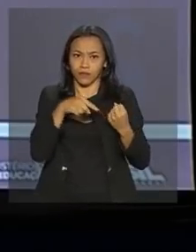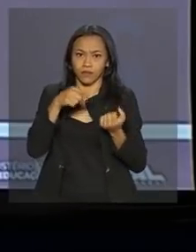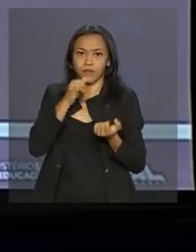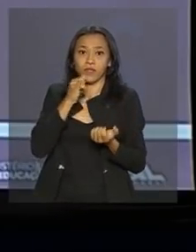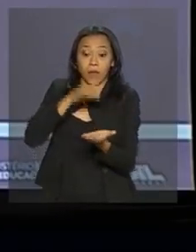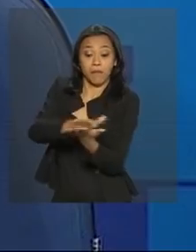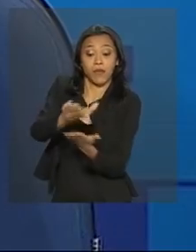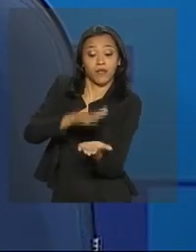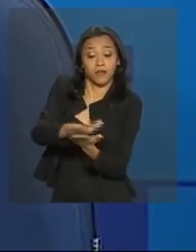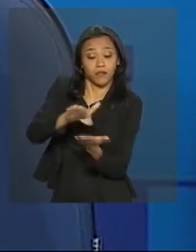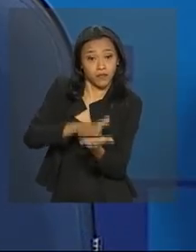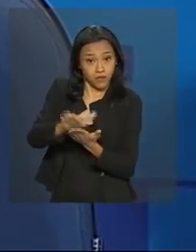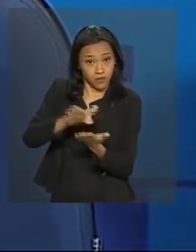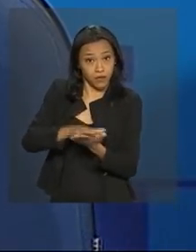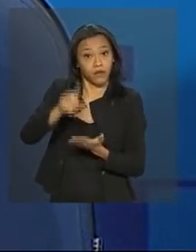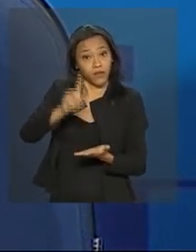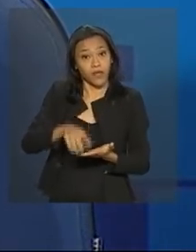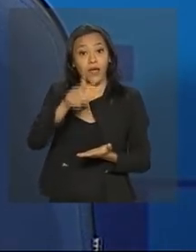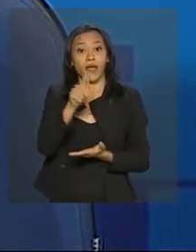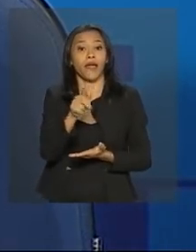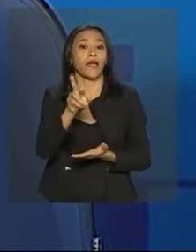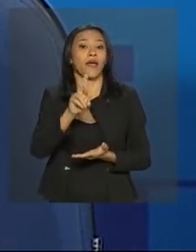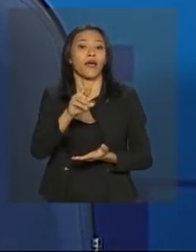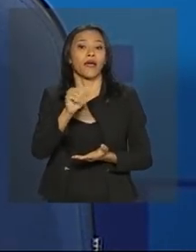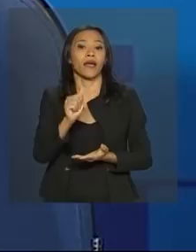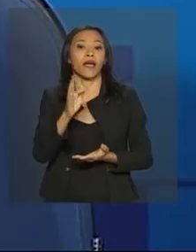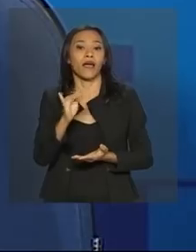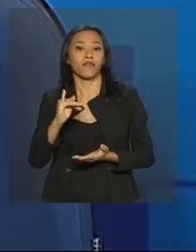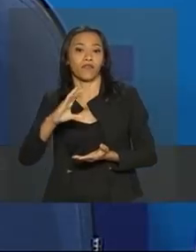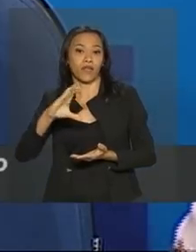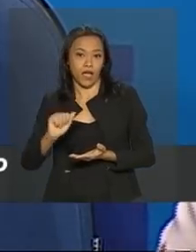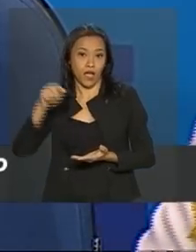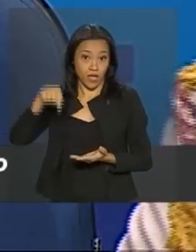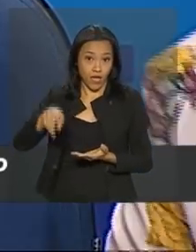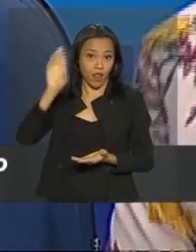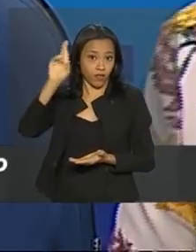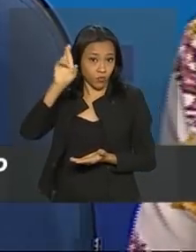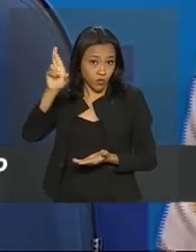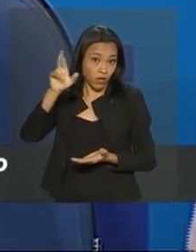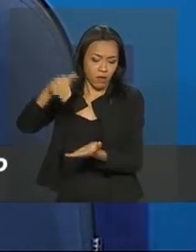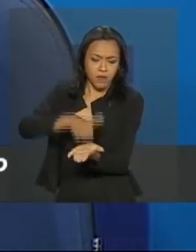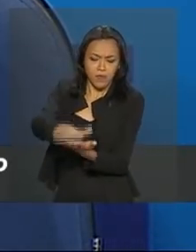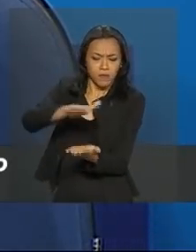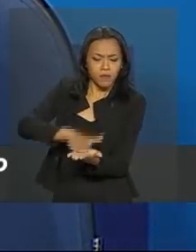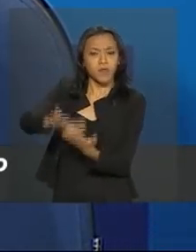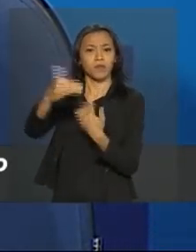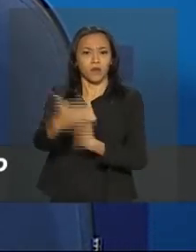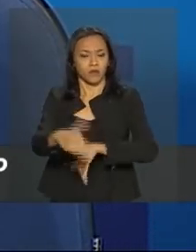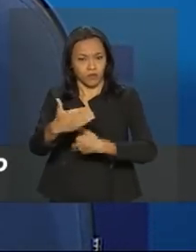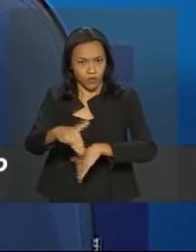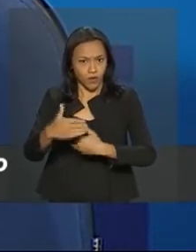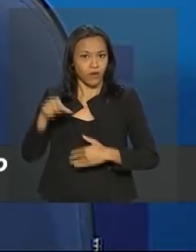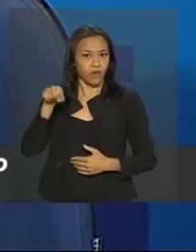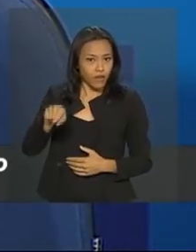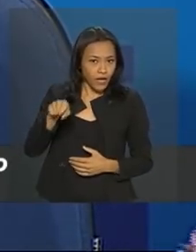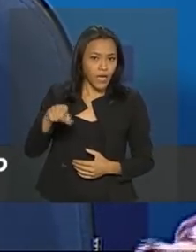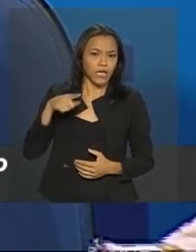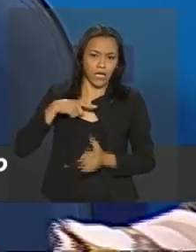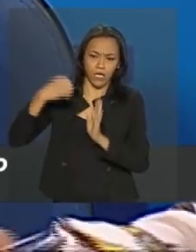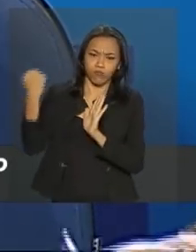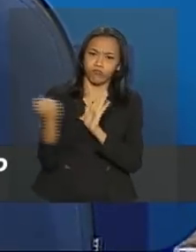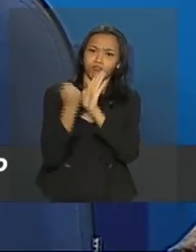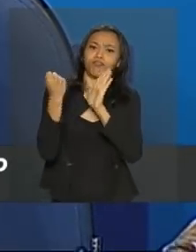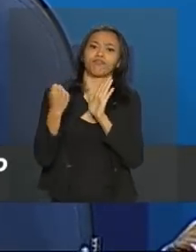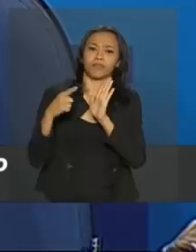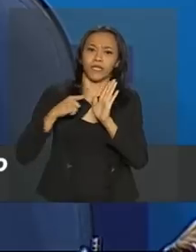que a gráfica rr donnelly que é uma gráfica especializada devidamente certificada